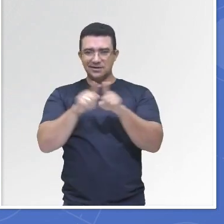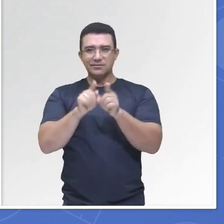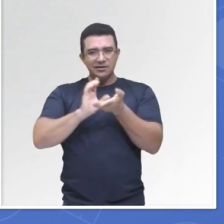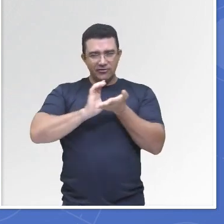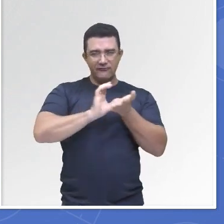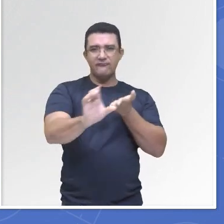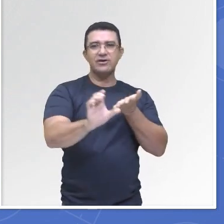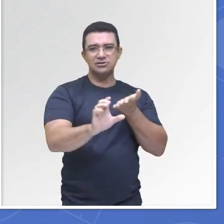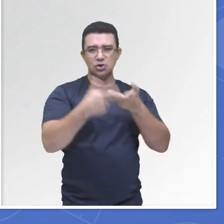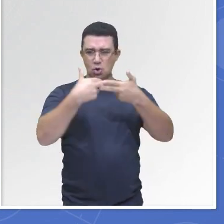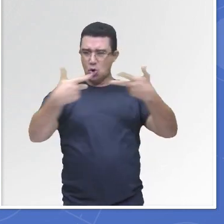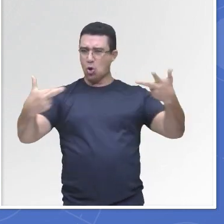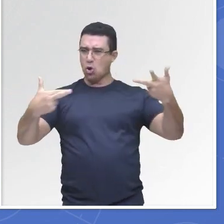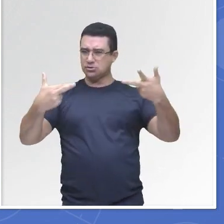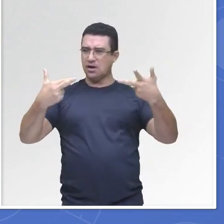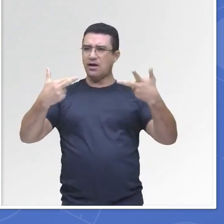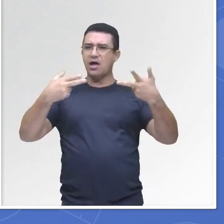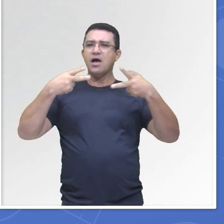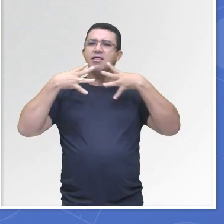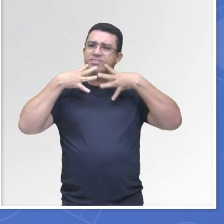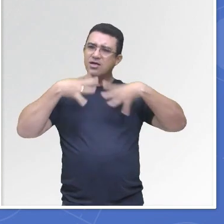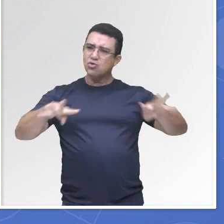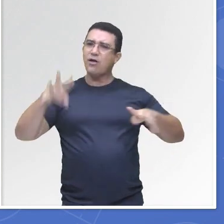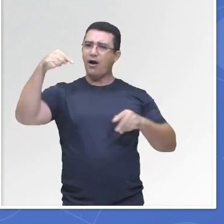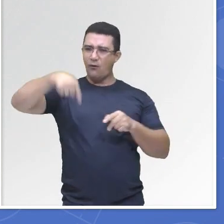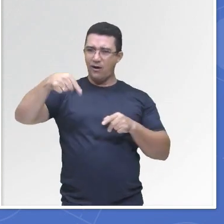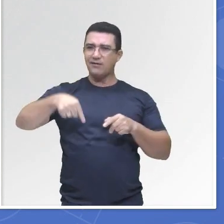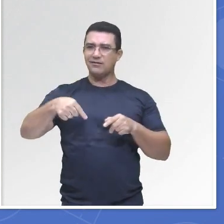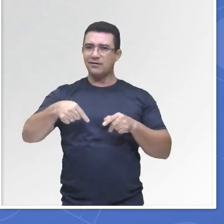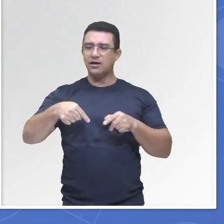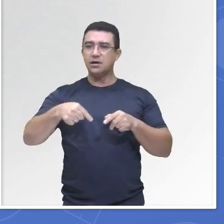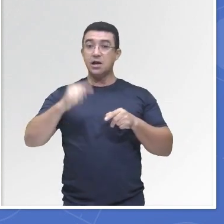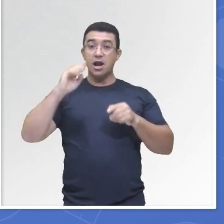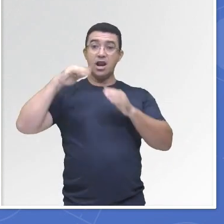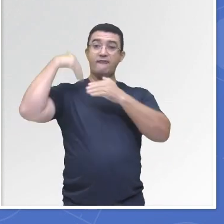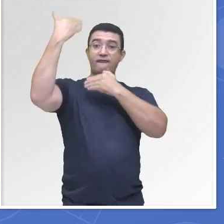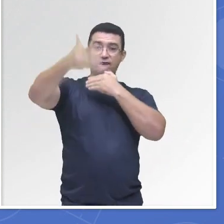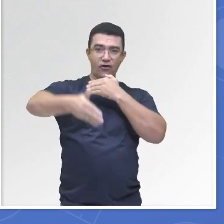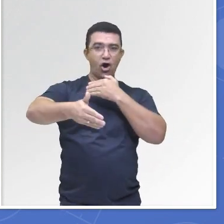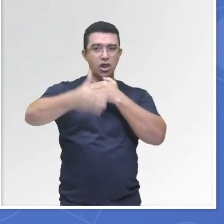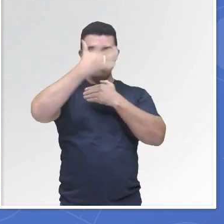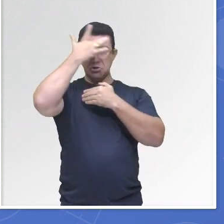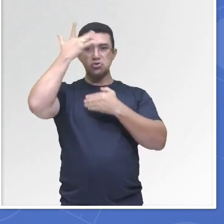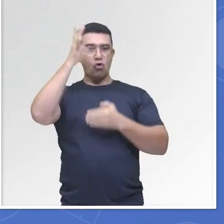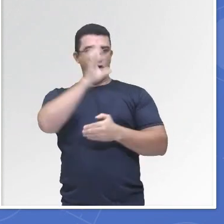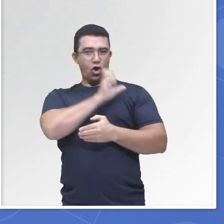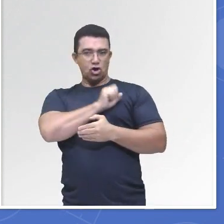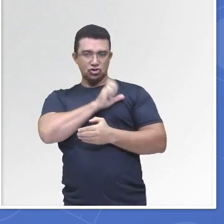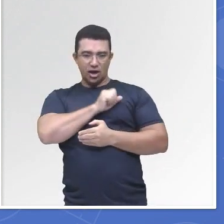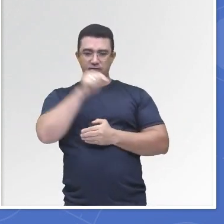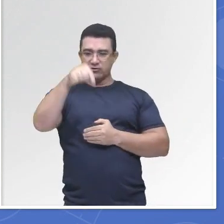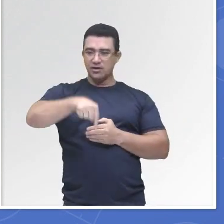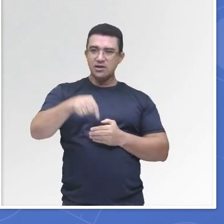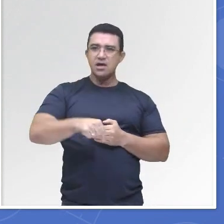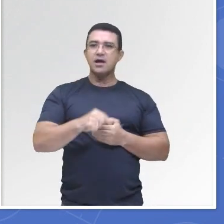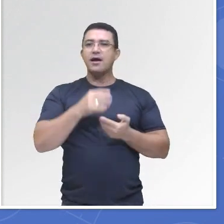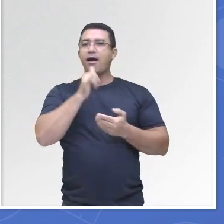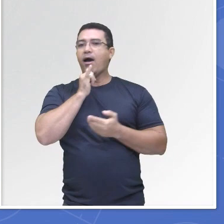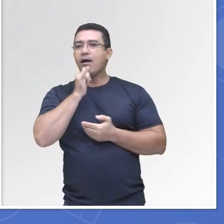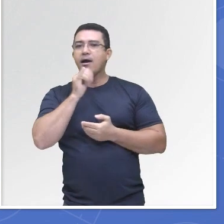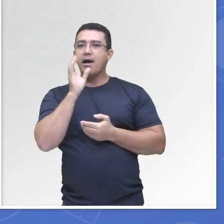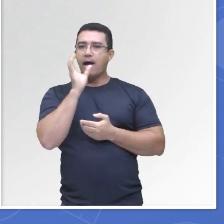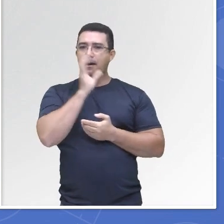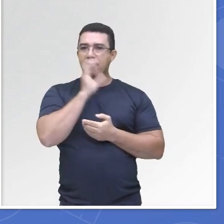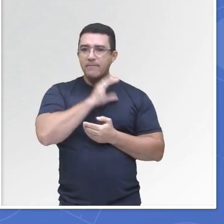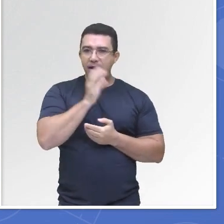investir nos recursos da terra, que eram, claro, muito apreciados lá fora e estavam tendo um alto valor, por